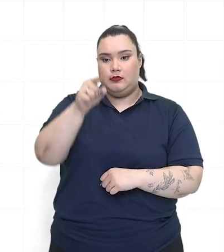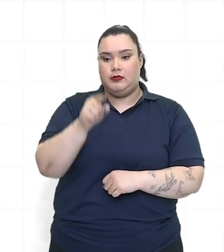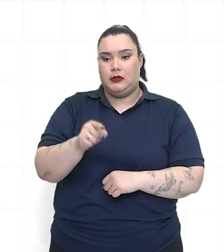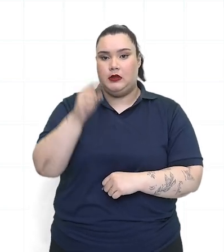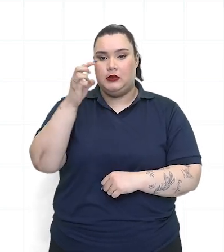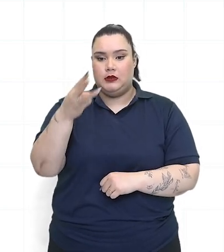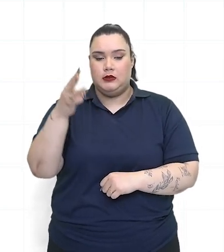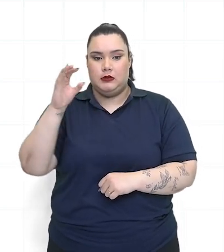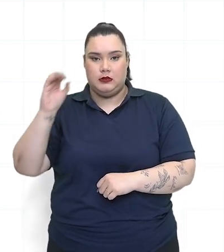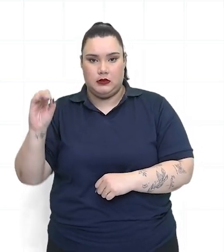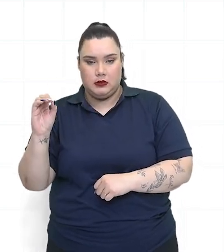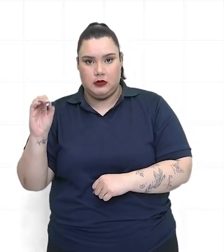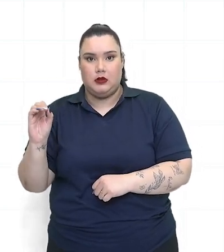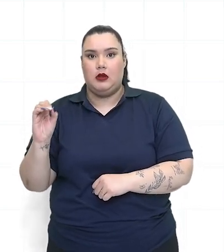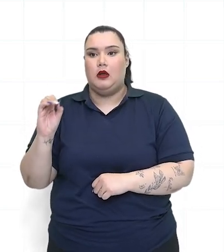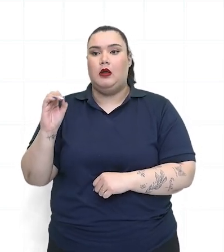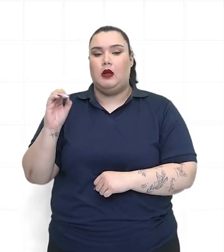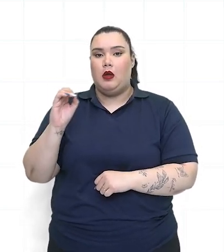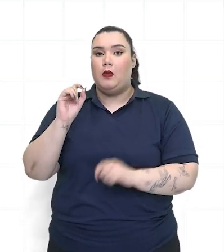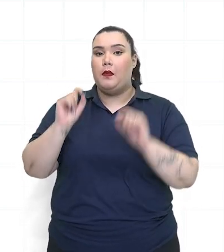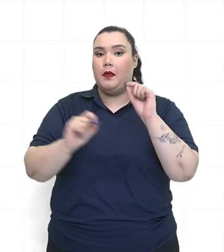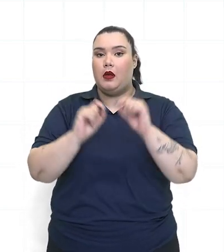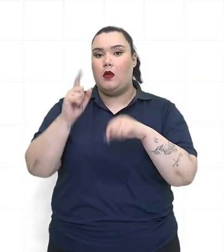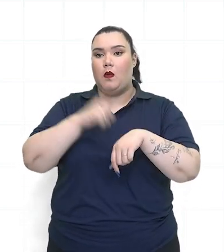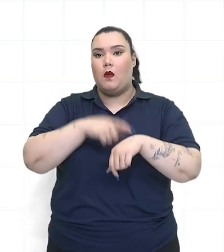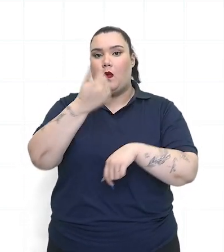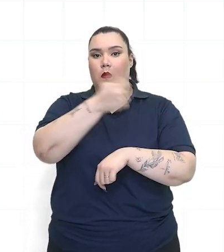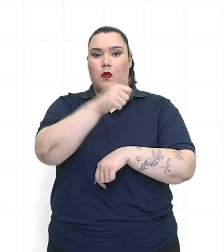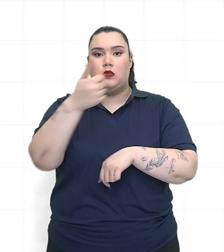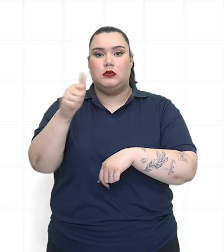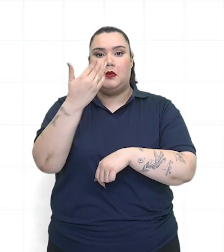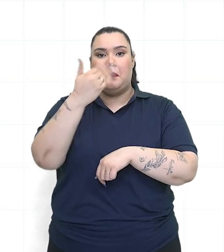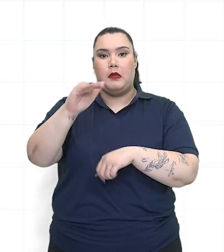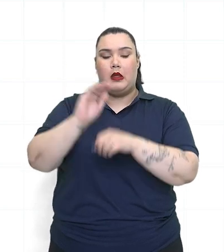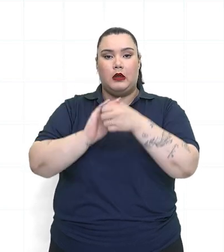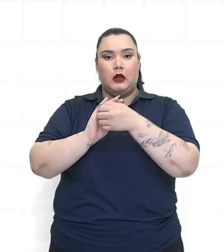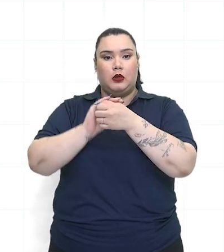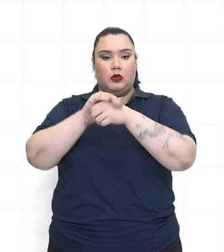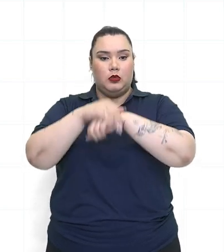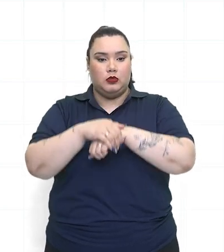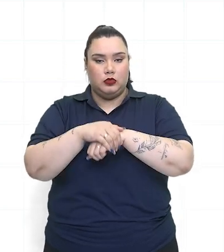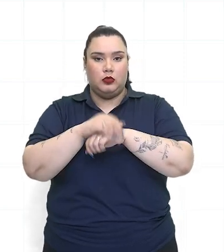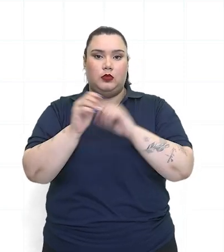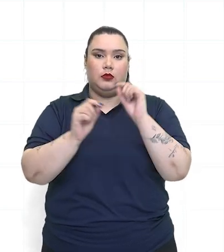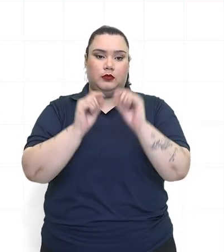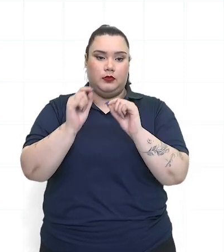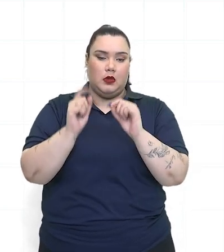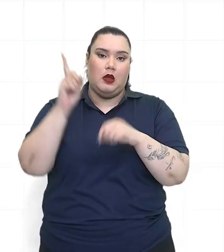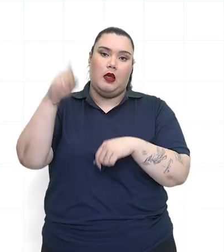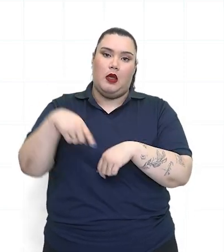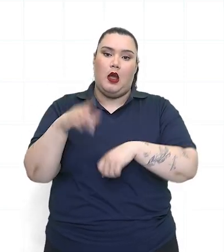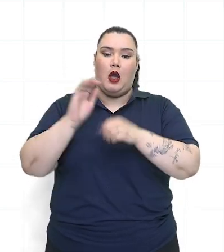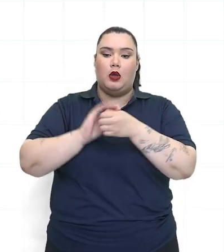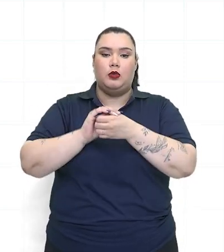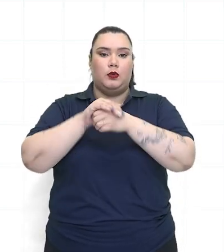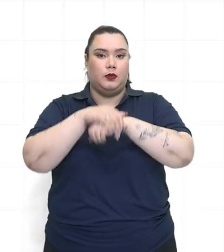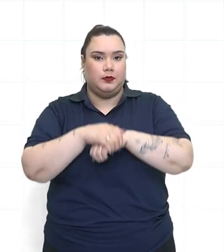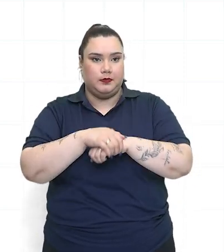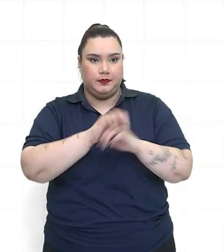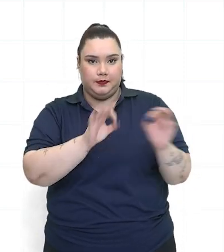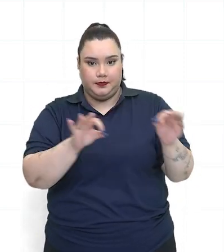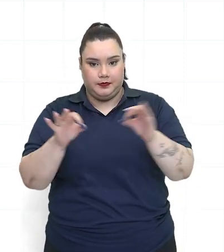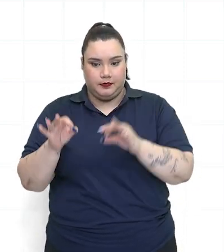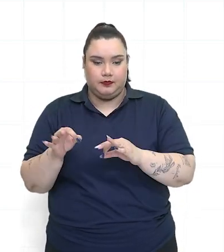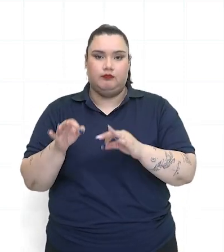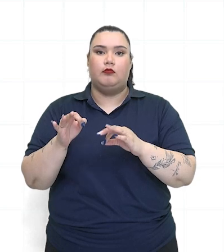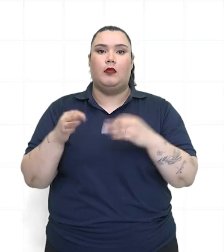23h30. 23 horas e 30 minutos vai dizer para mim que é, então, à noite.